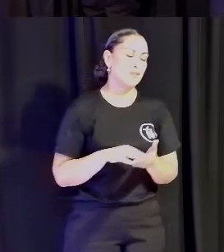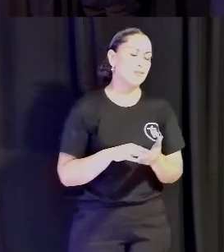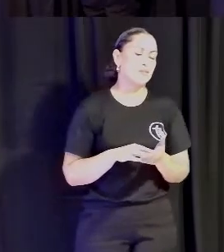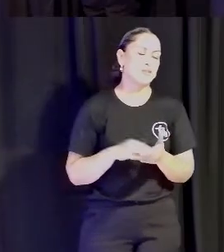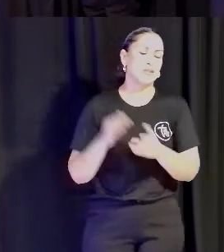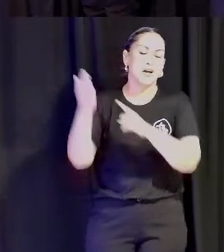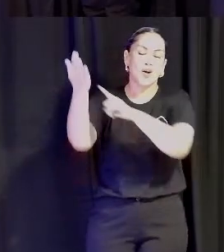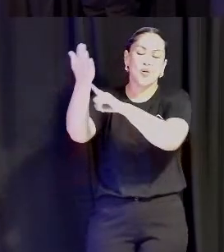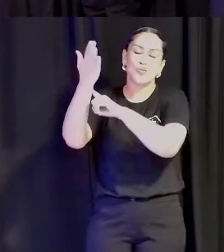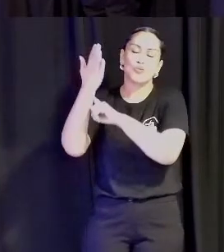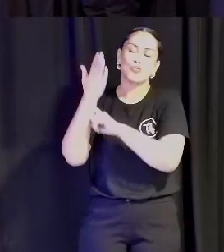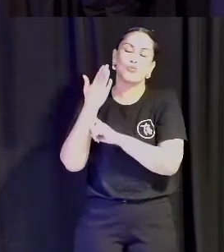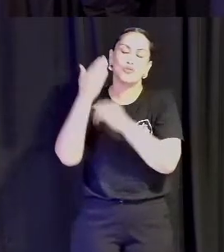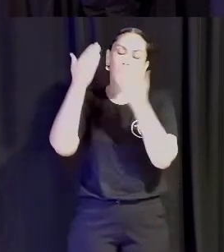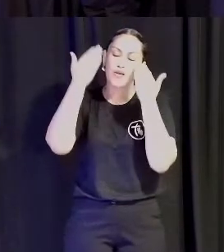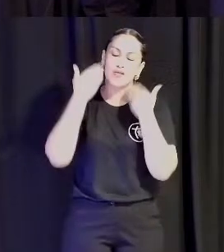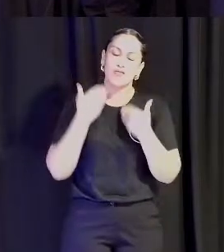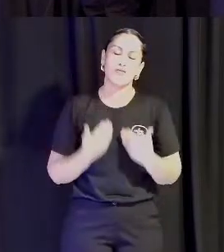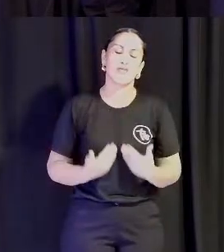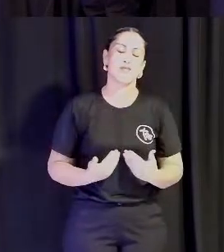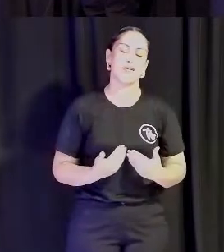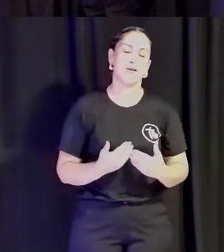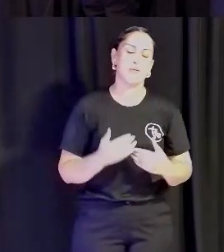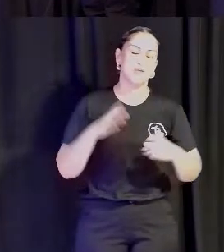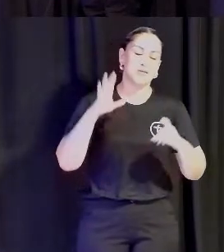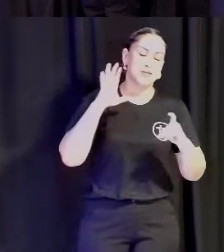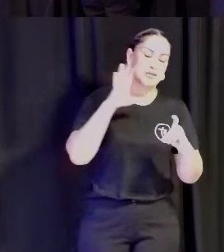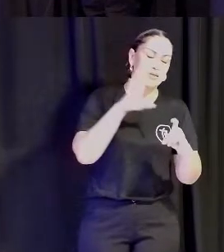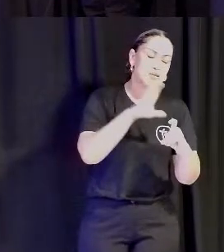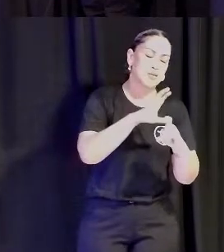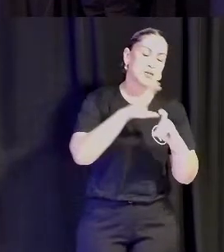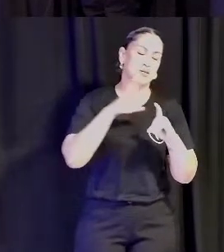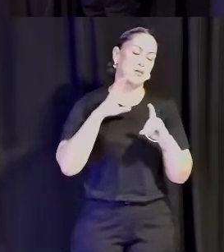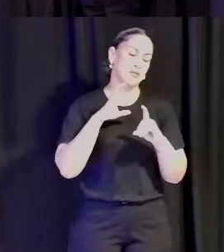Ajuda-nos a sermos resilientes